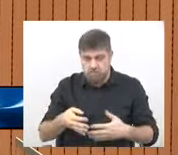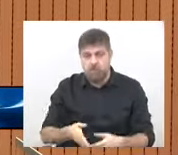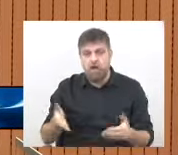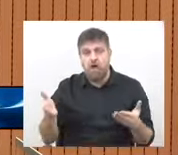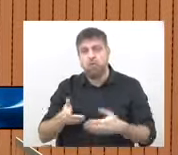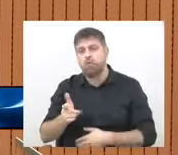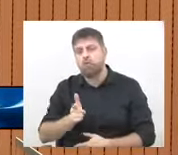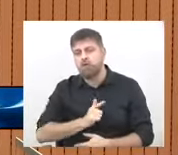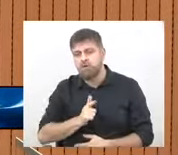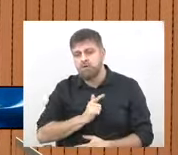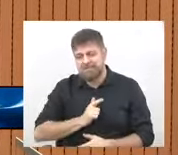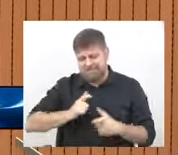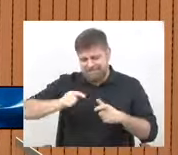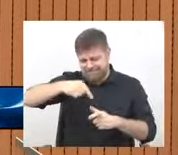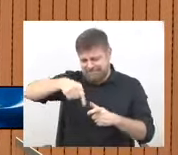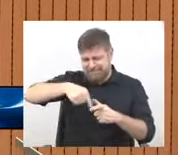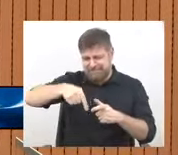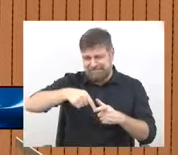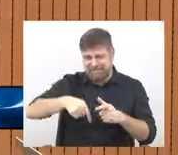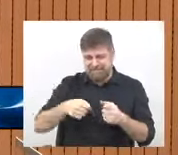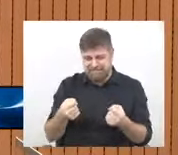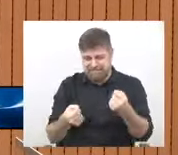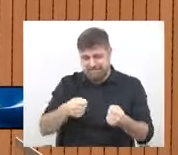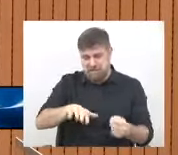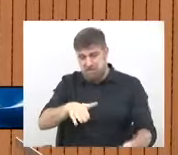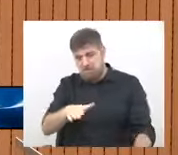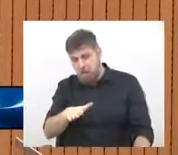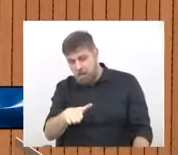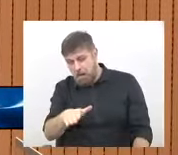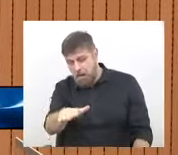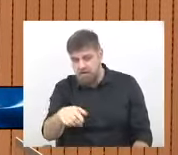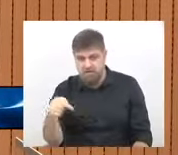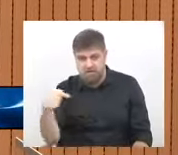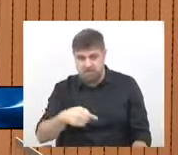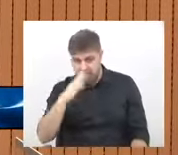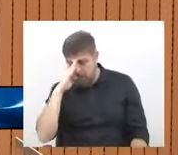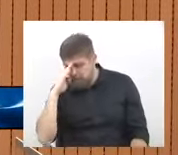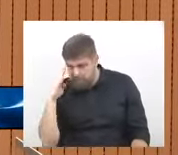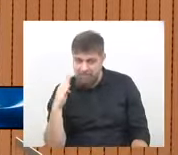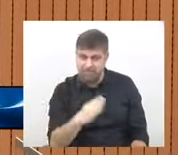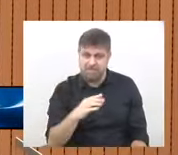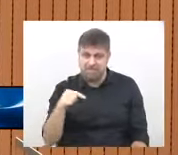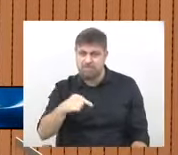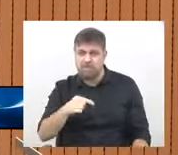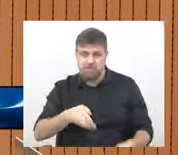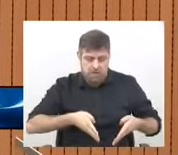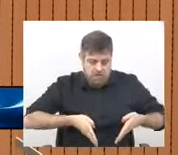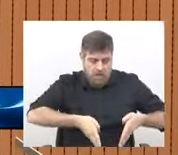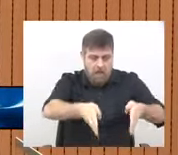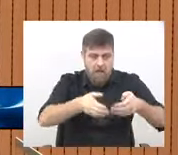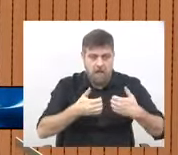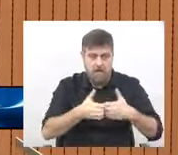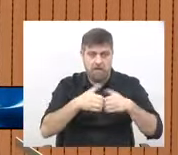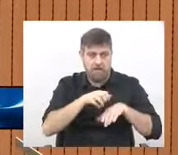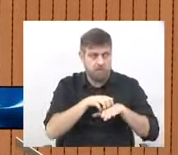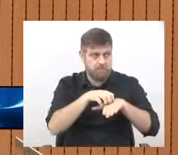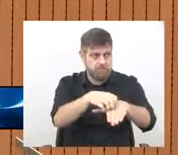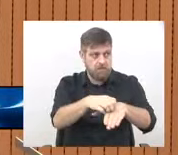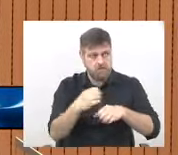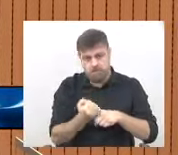tem aberto vários buracos, né? Acho que em toda a cidade, mas em especial agora nos corredores, onde está em